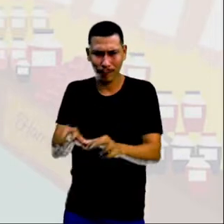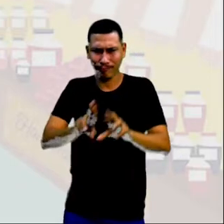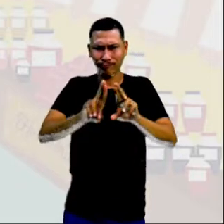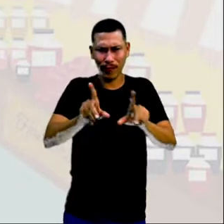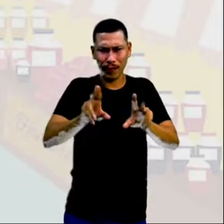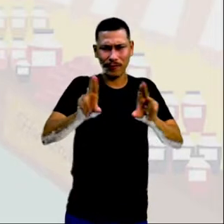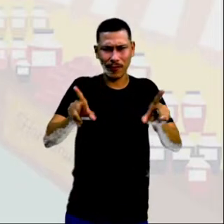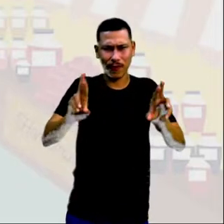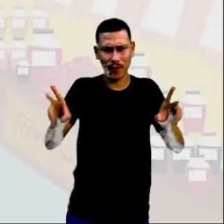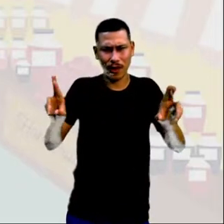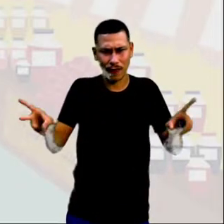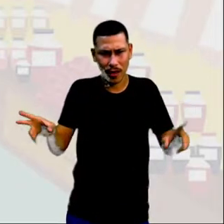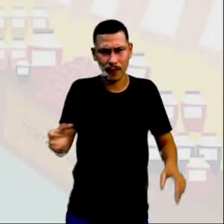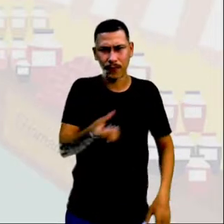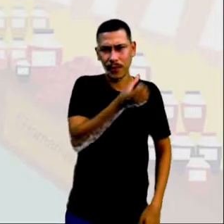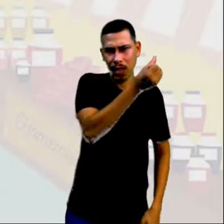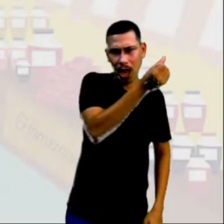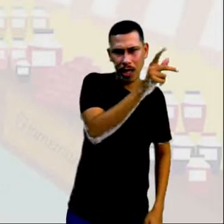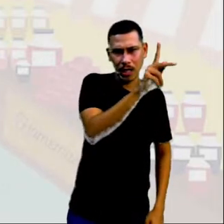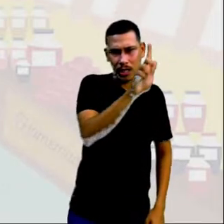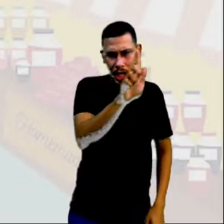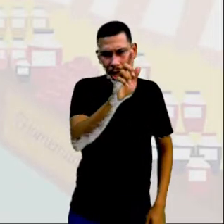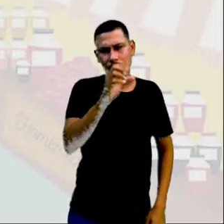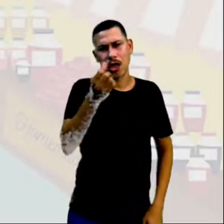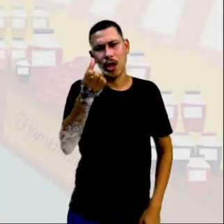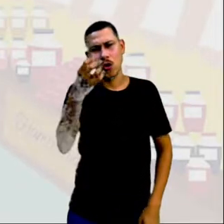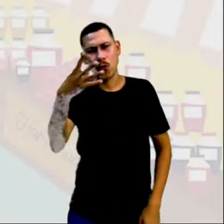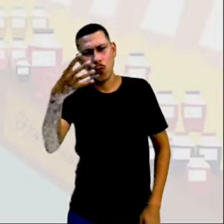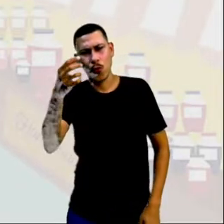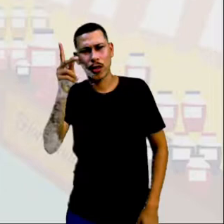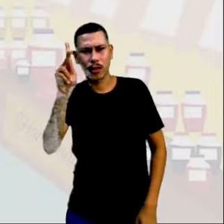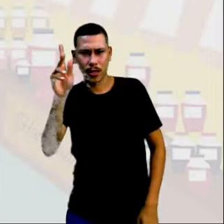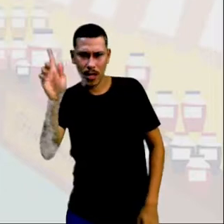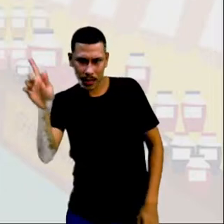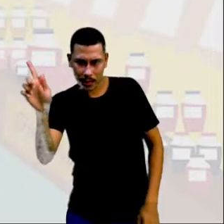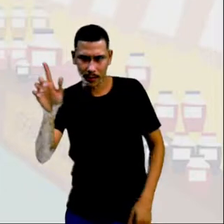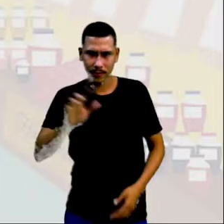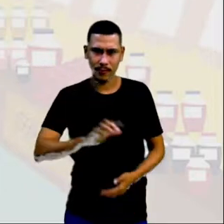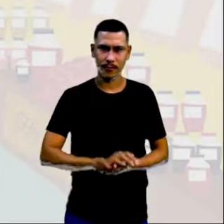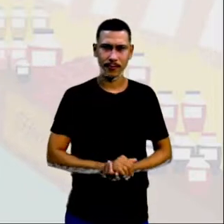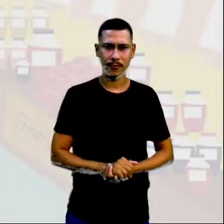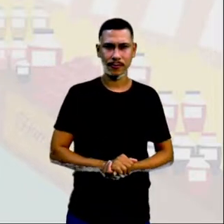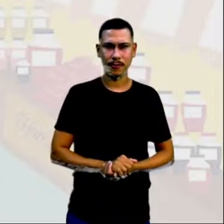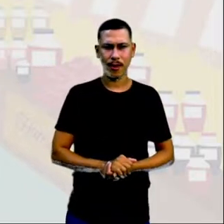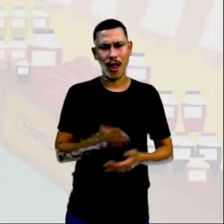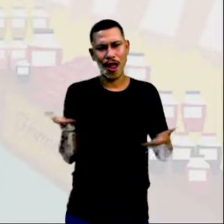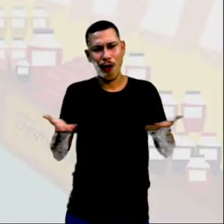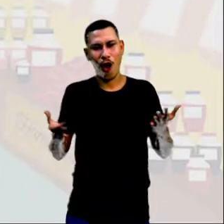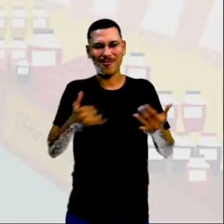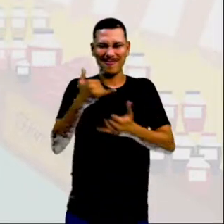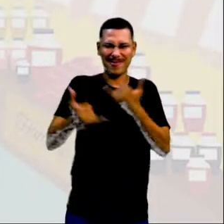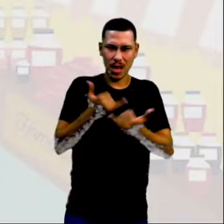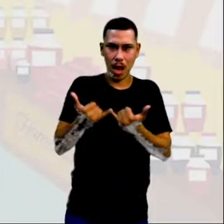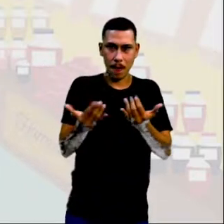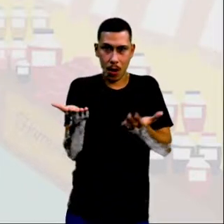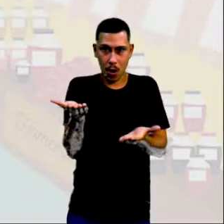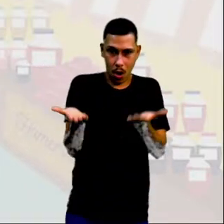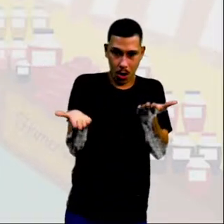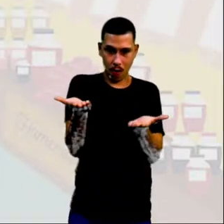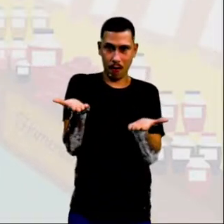quilos, 1 quilo, 8 quilos, 3 quilos, 4 quilos. E a gente vai fazer uma brincadeira para